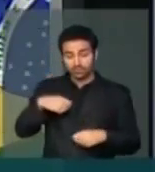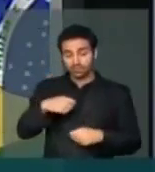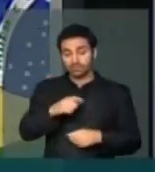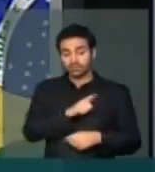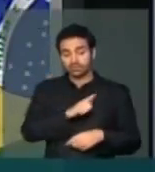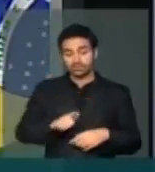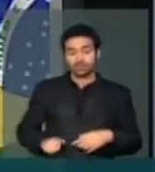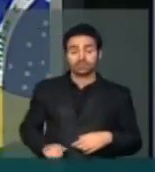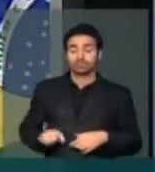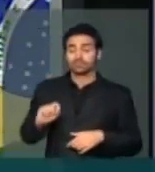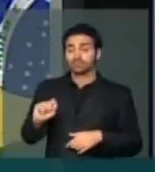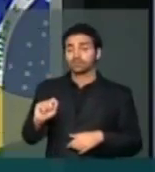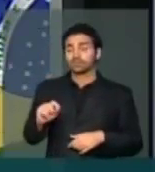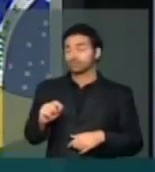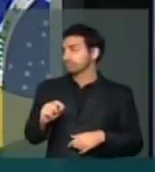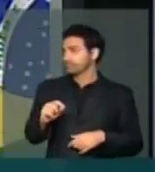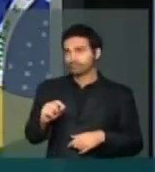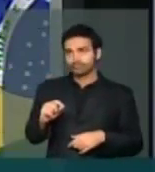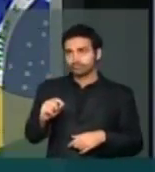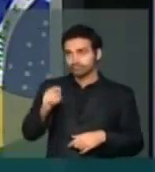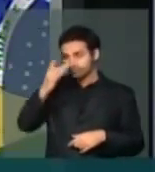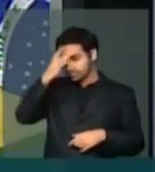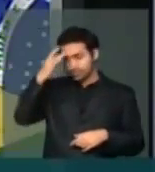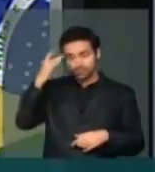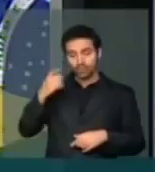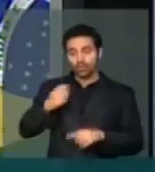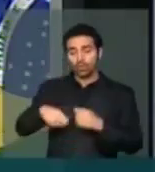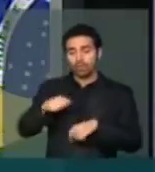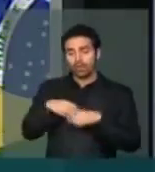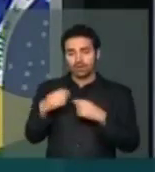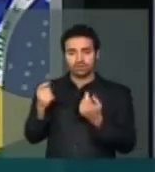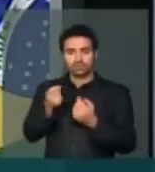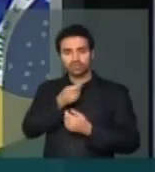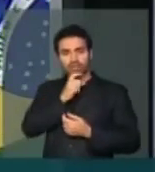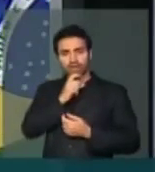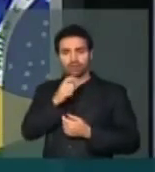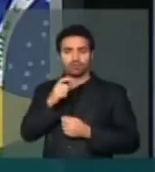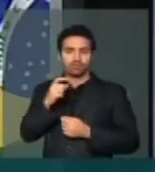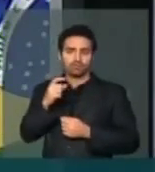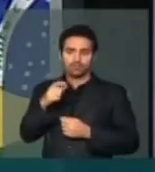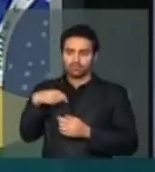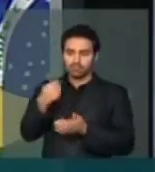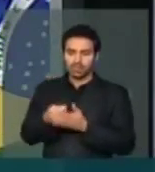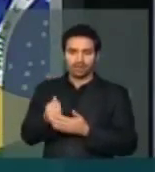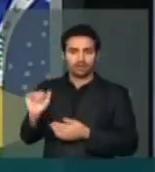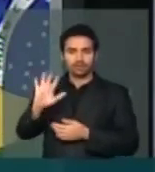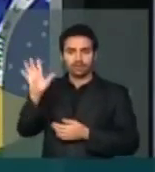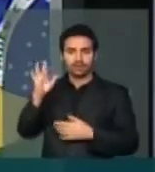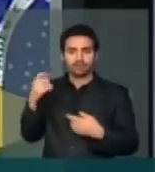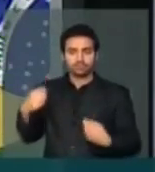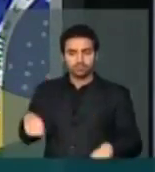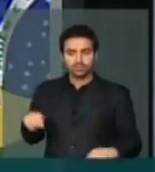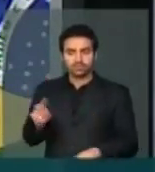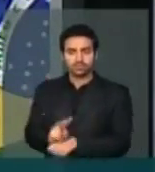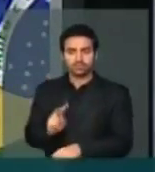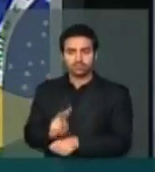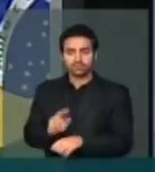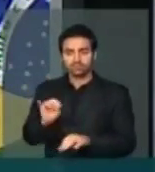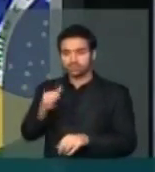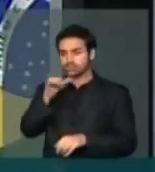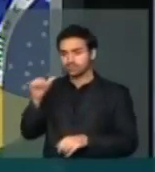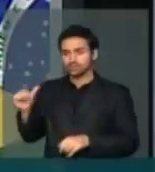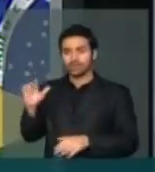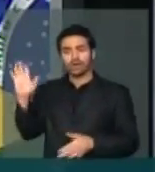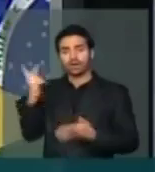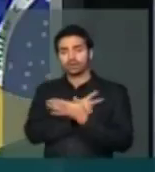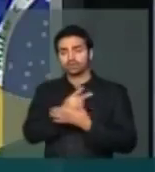a conservação dos seus produtos, o preço que eles pagam. Porque devem perder